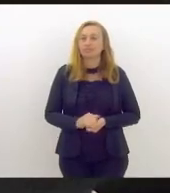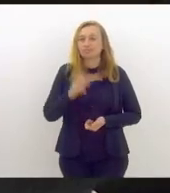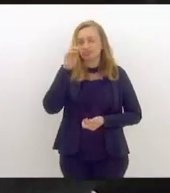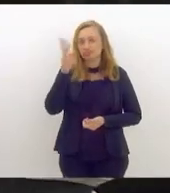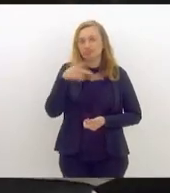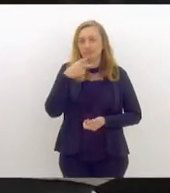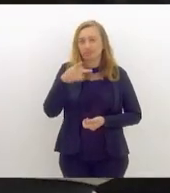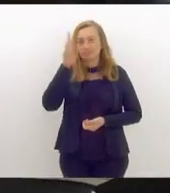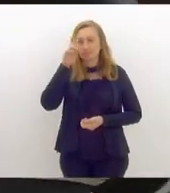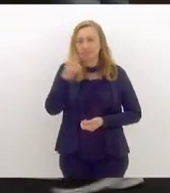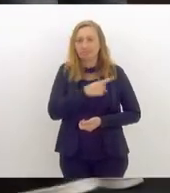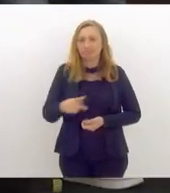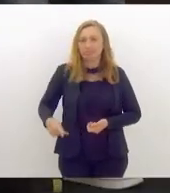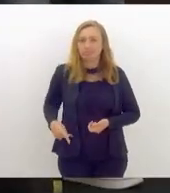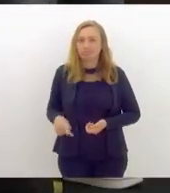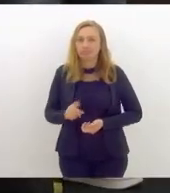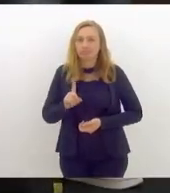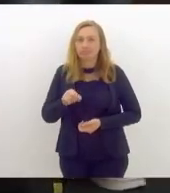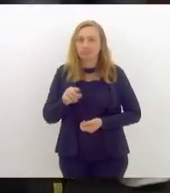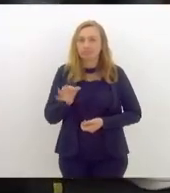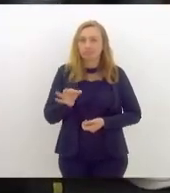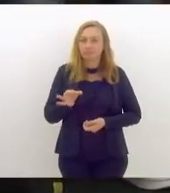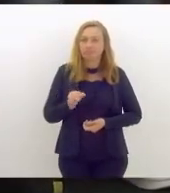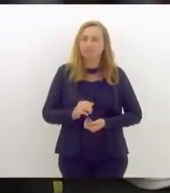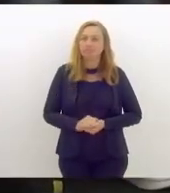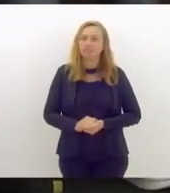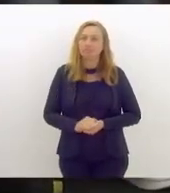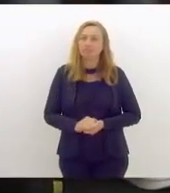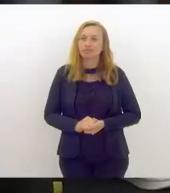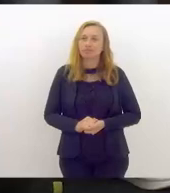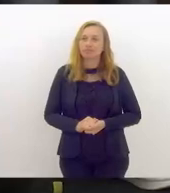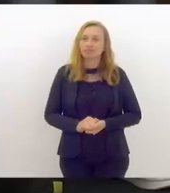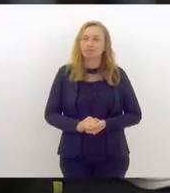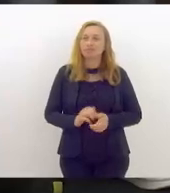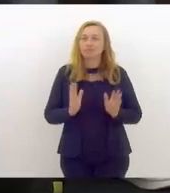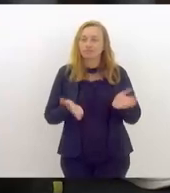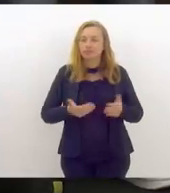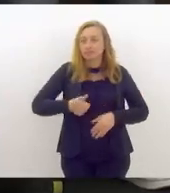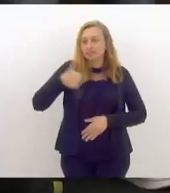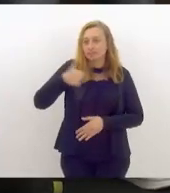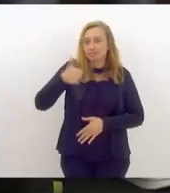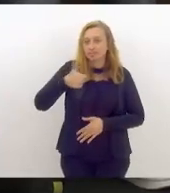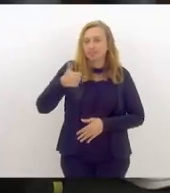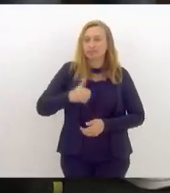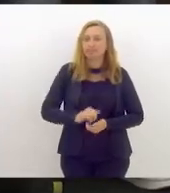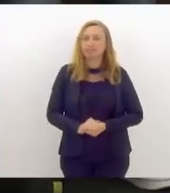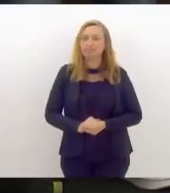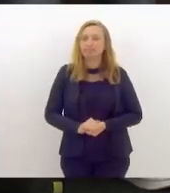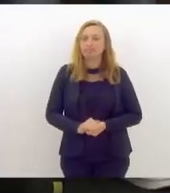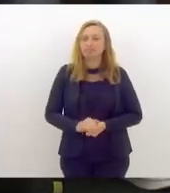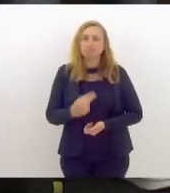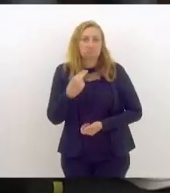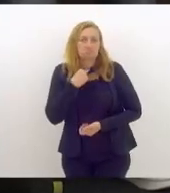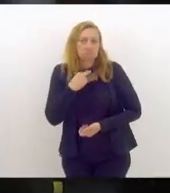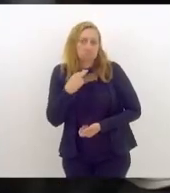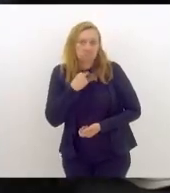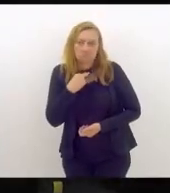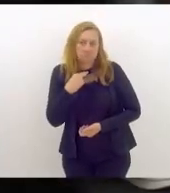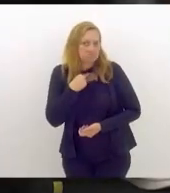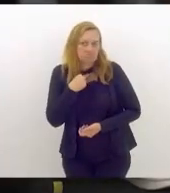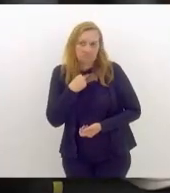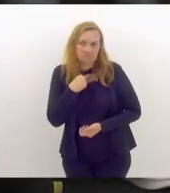presidente, é claro que é pertinente. É claro que é pertinente. Agora, em primeiro lugar, nós não podemos,